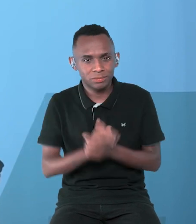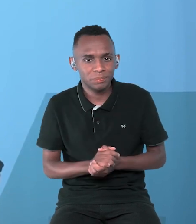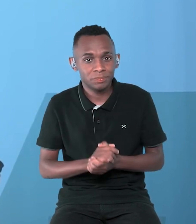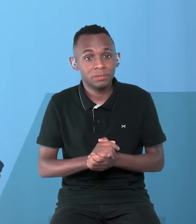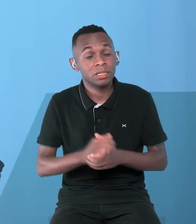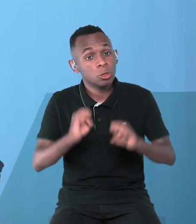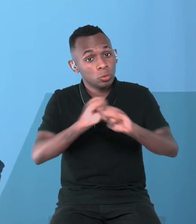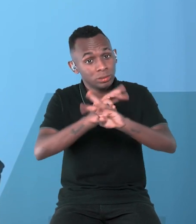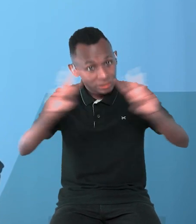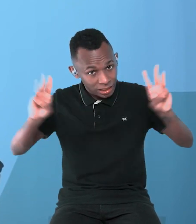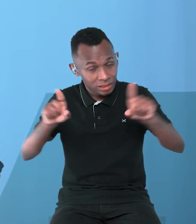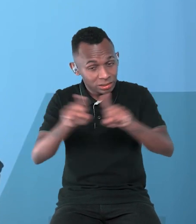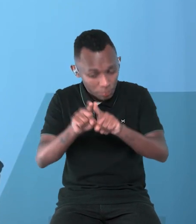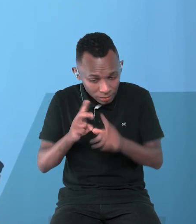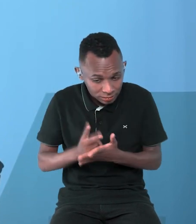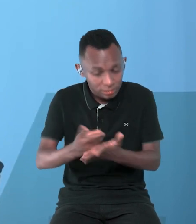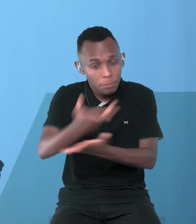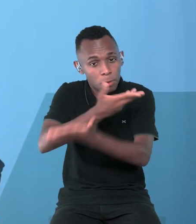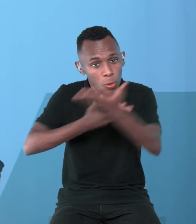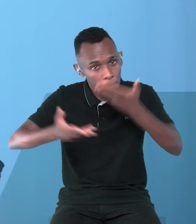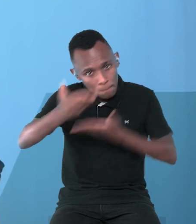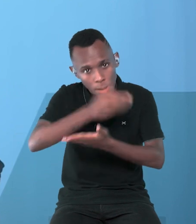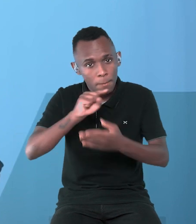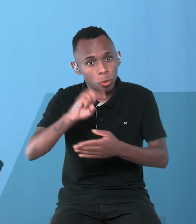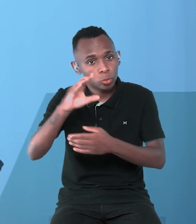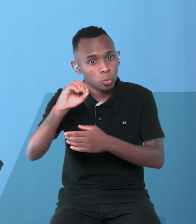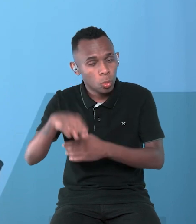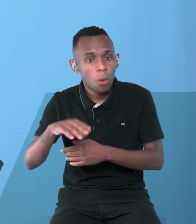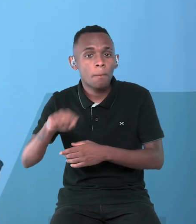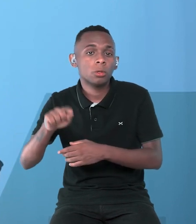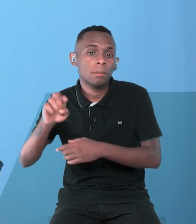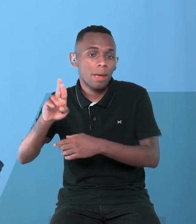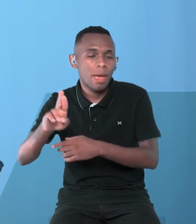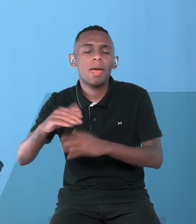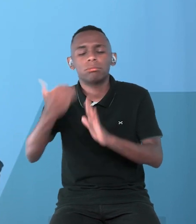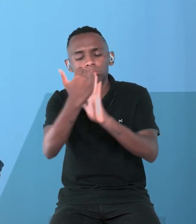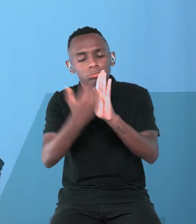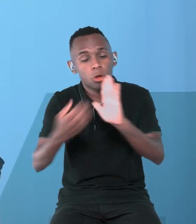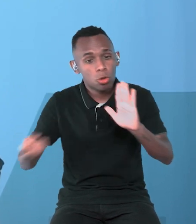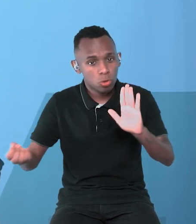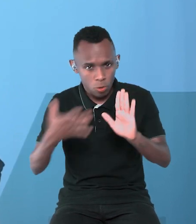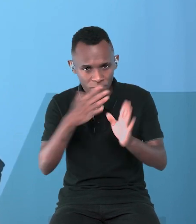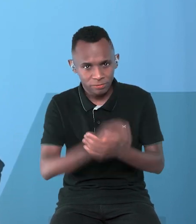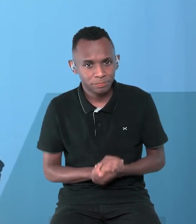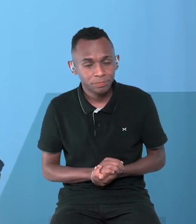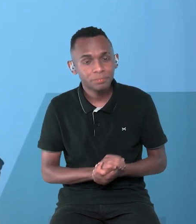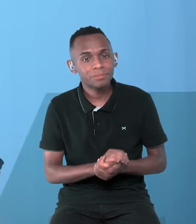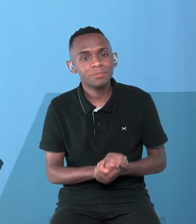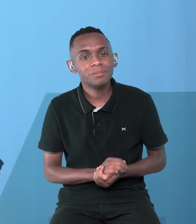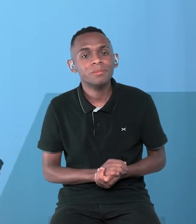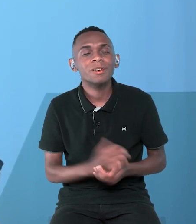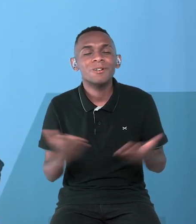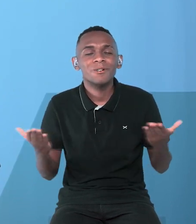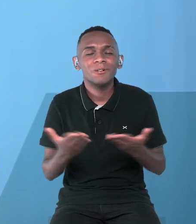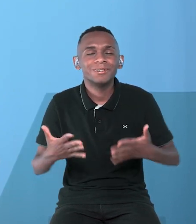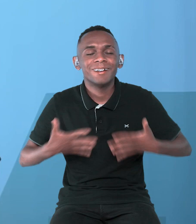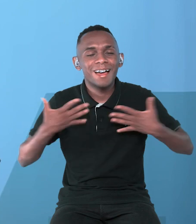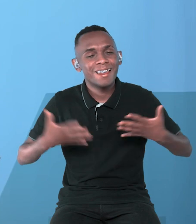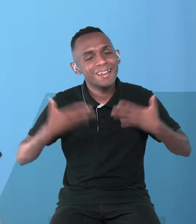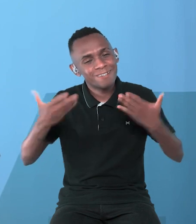no site também sempreumpapo.com.br a programação atualizada. Hoje a gente tem a alegria